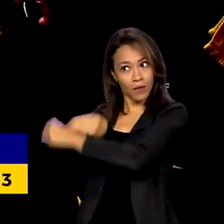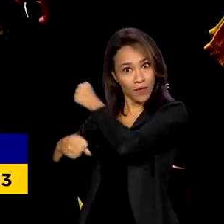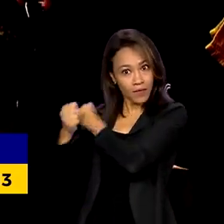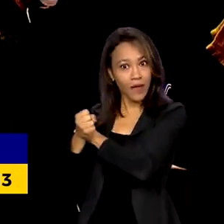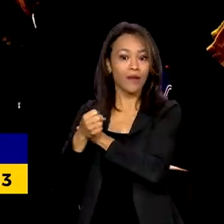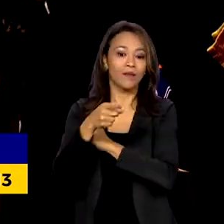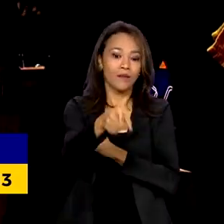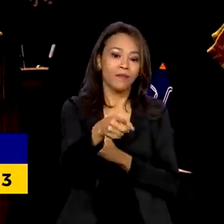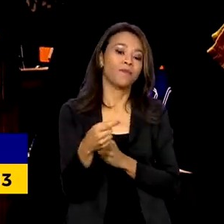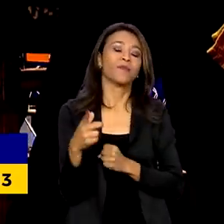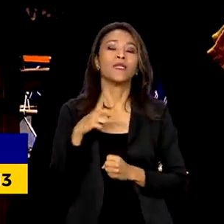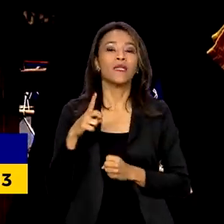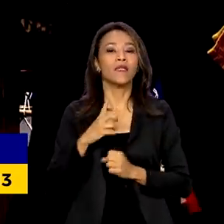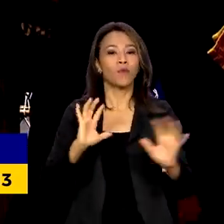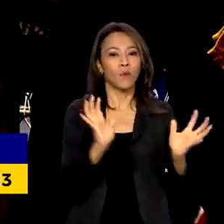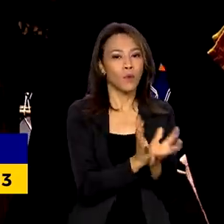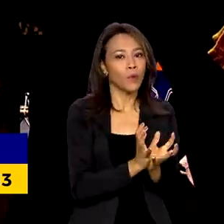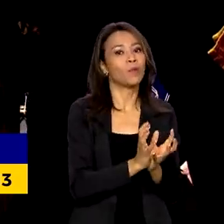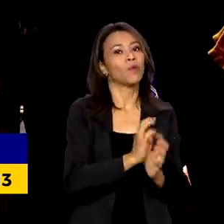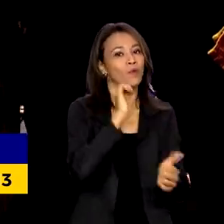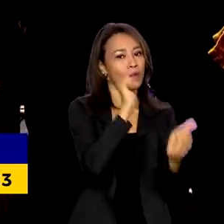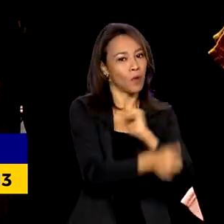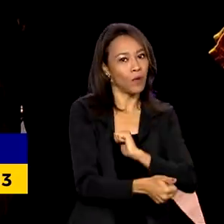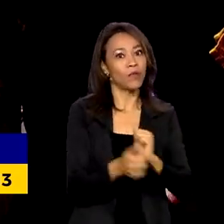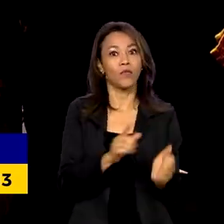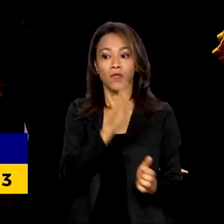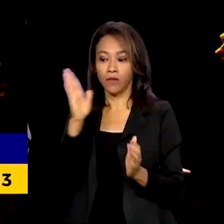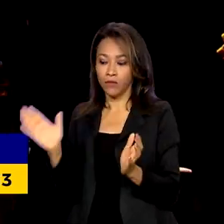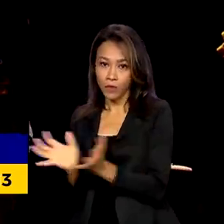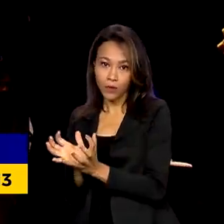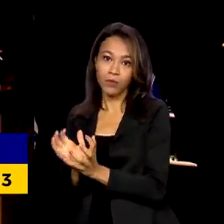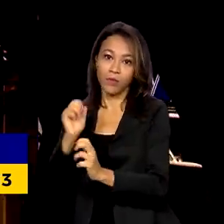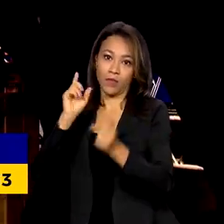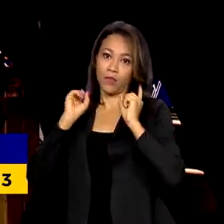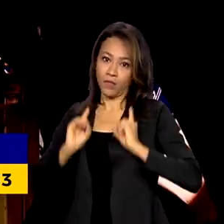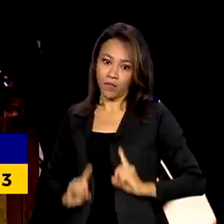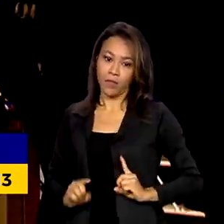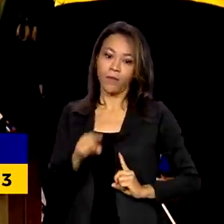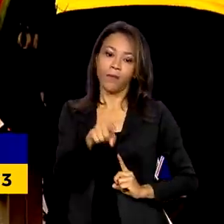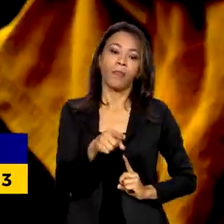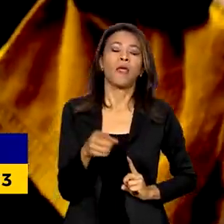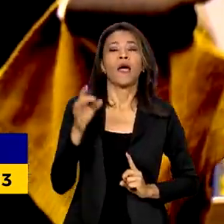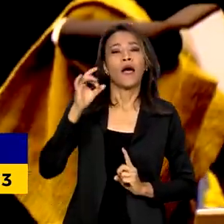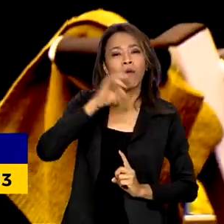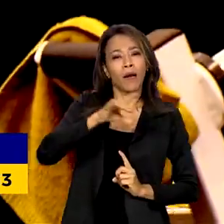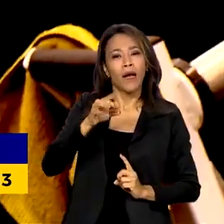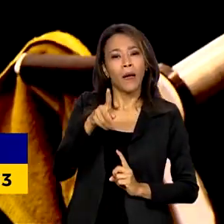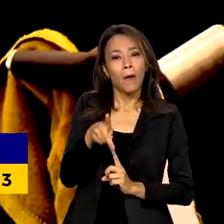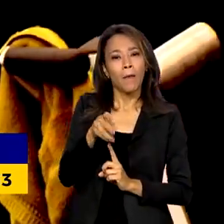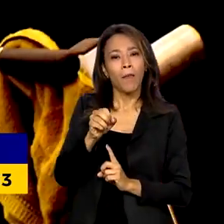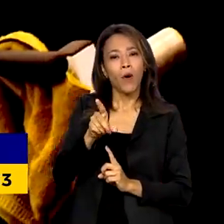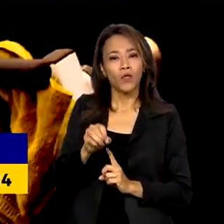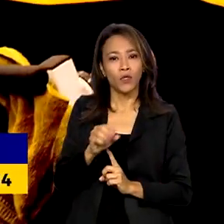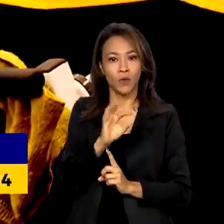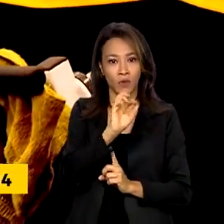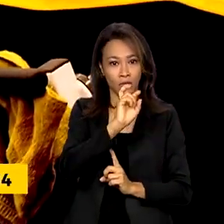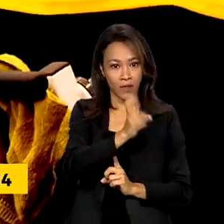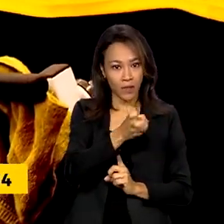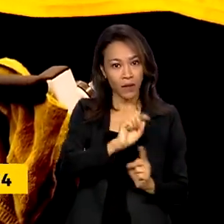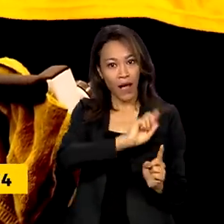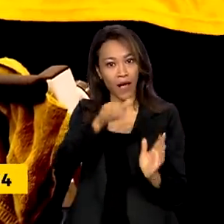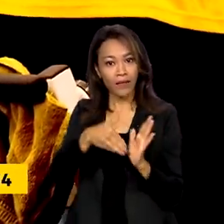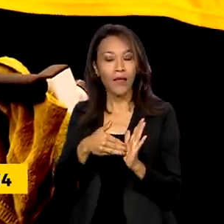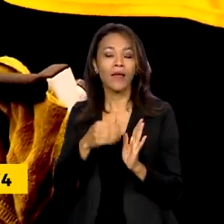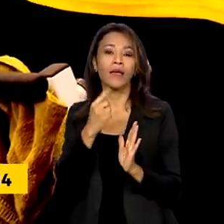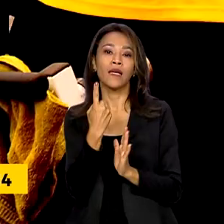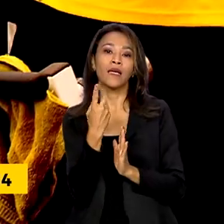programas olímpicos e paralímpico já na categoria pódio os repasses mensais entre 5 mil e quinze mil reais foram